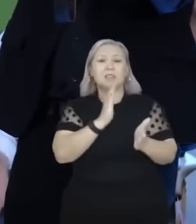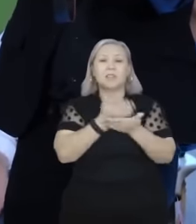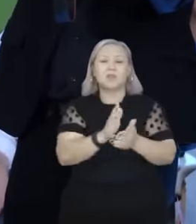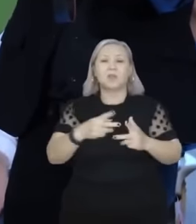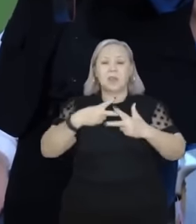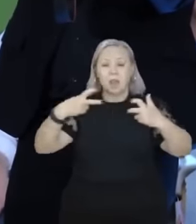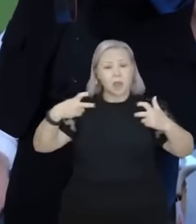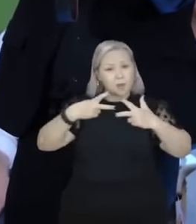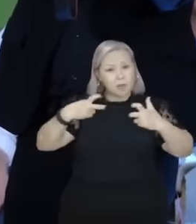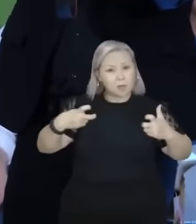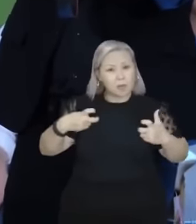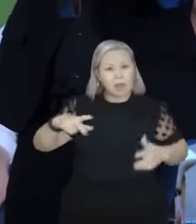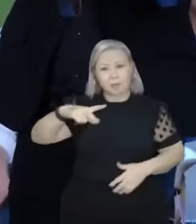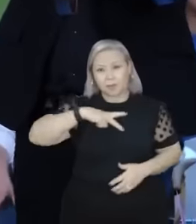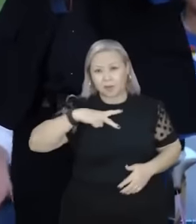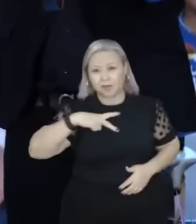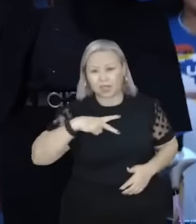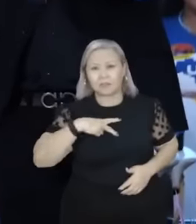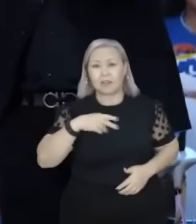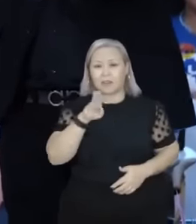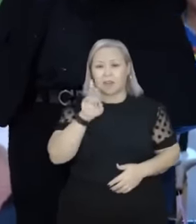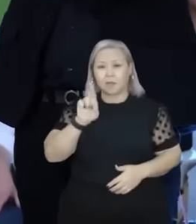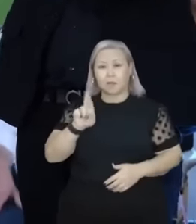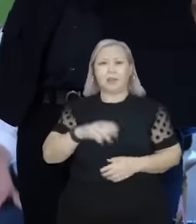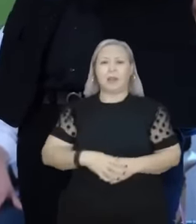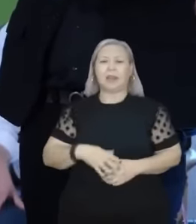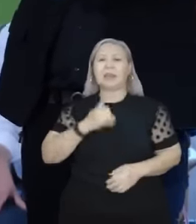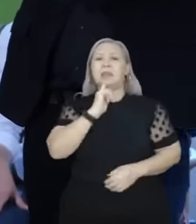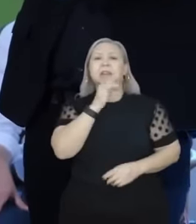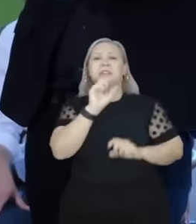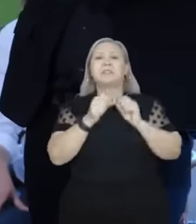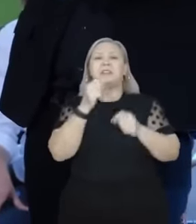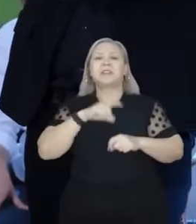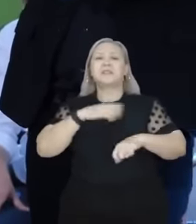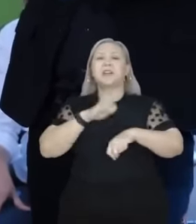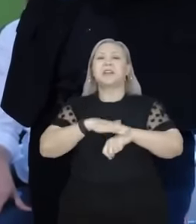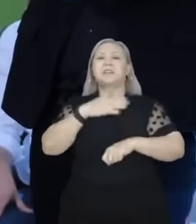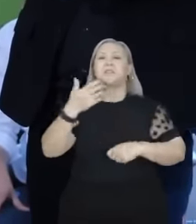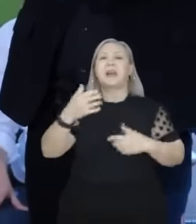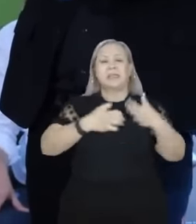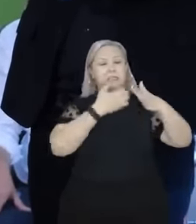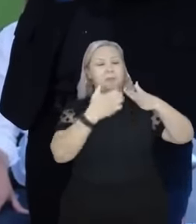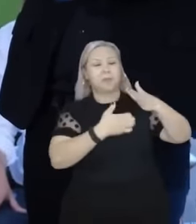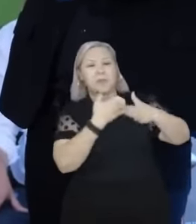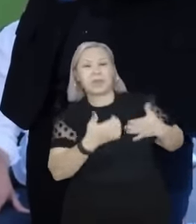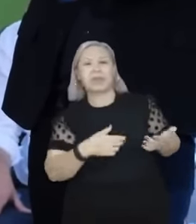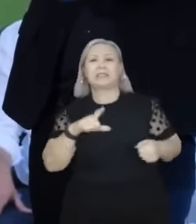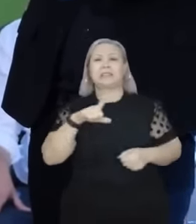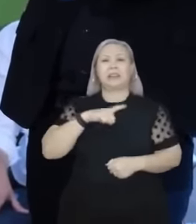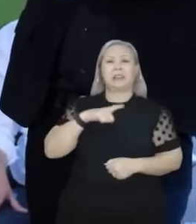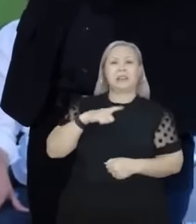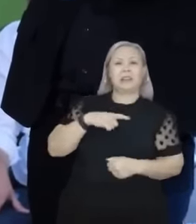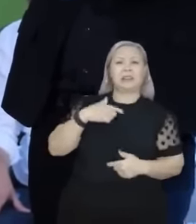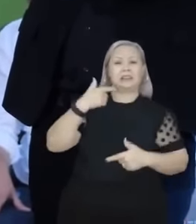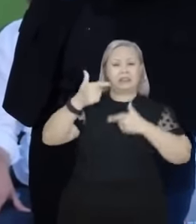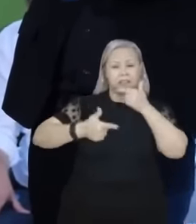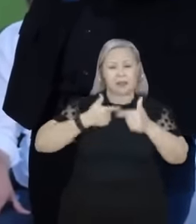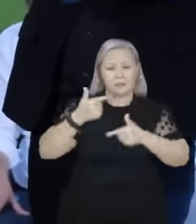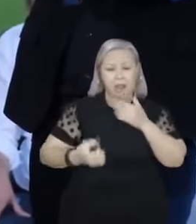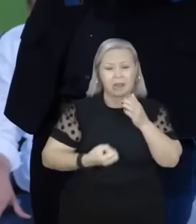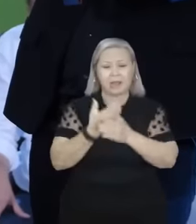a BR, dizendo que se tivesse mais empresa, ia ter concorrência, ia baratear o preço da gasolina. Tem